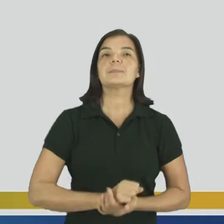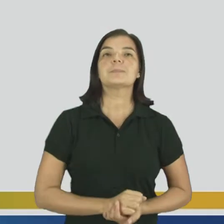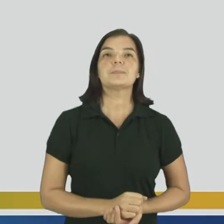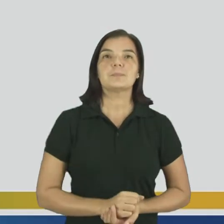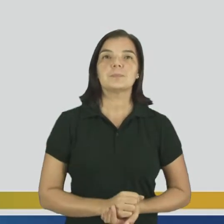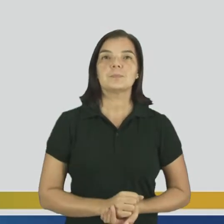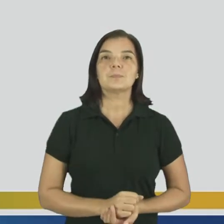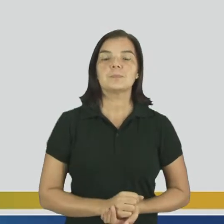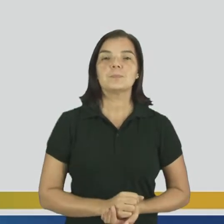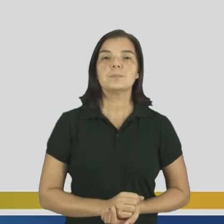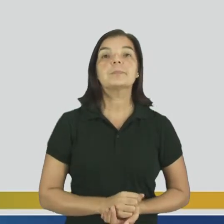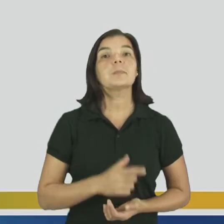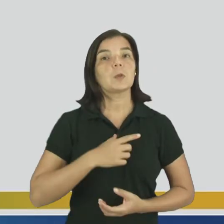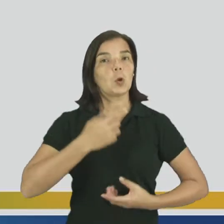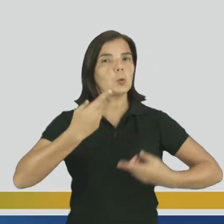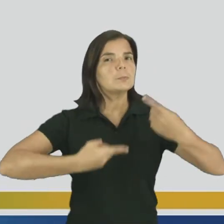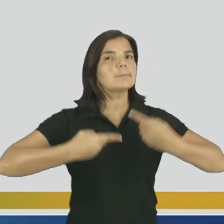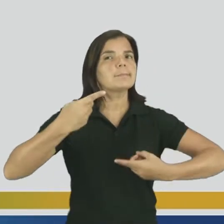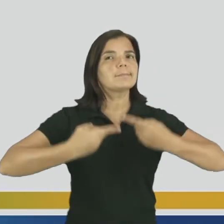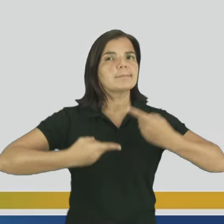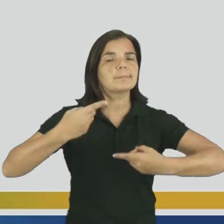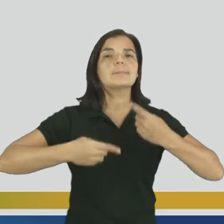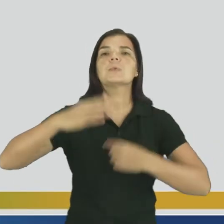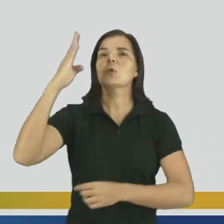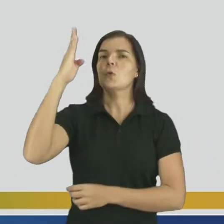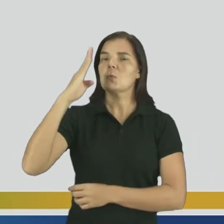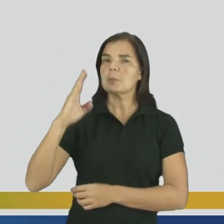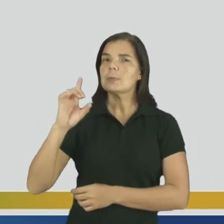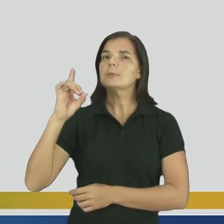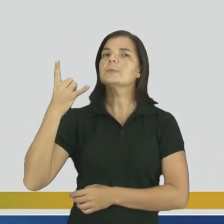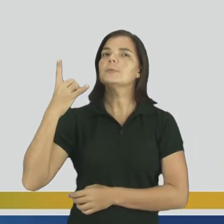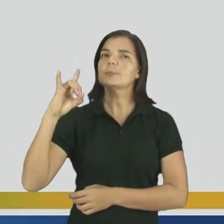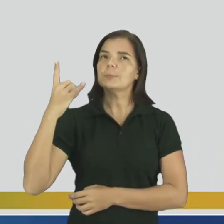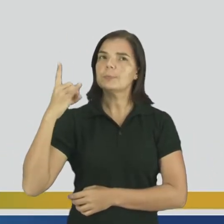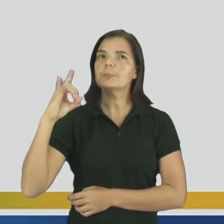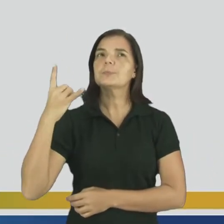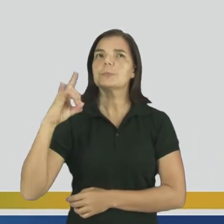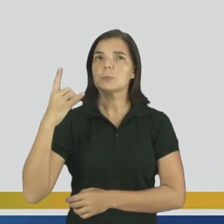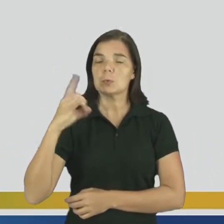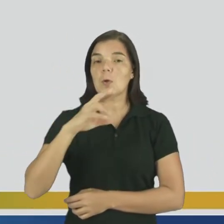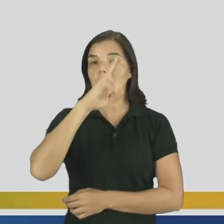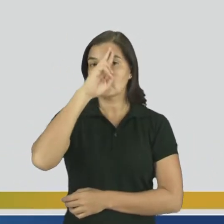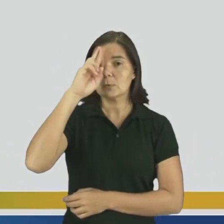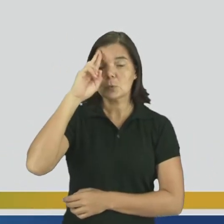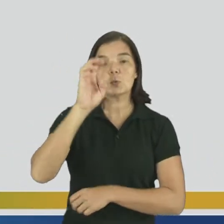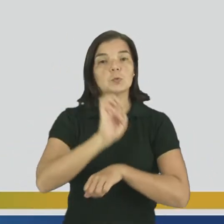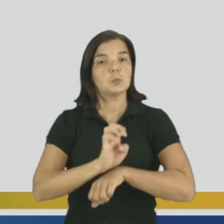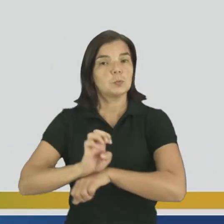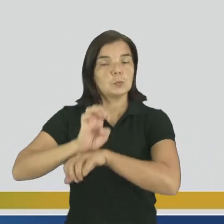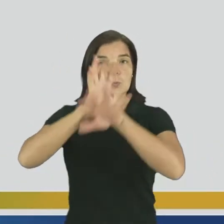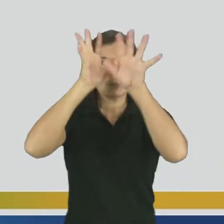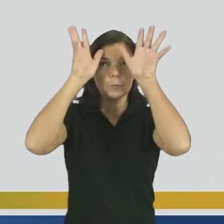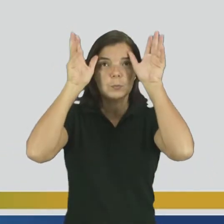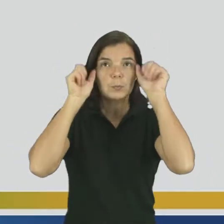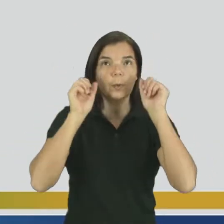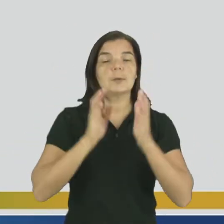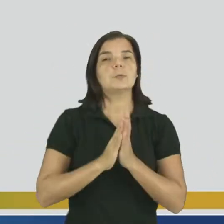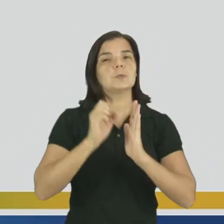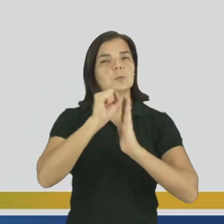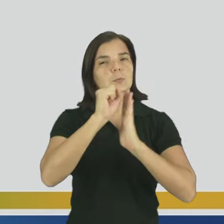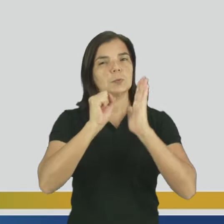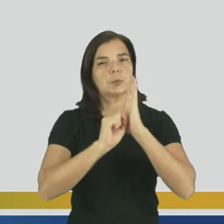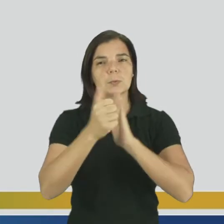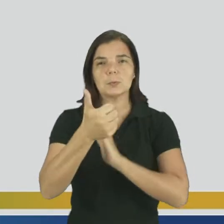aí. Ó. Uma disputa entre o Brasil e a Bolívia marcou a história do estado do Acre no